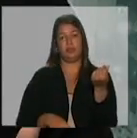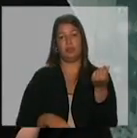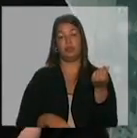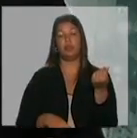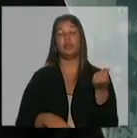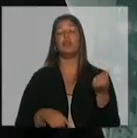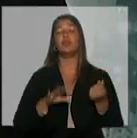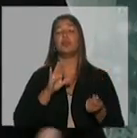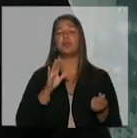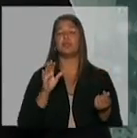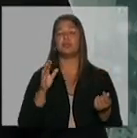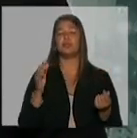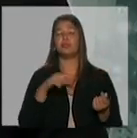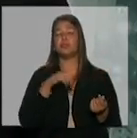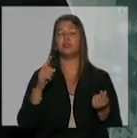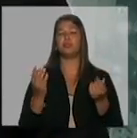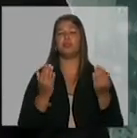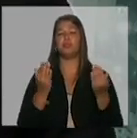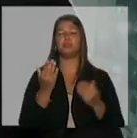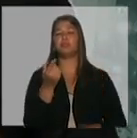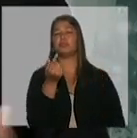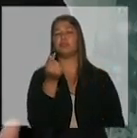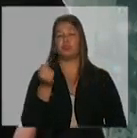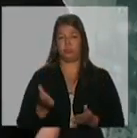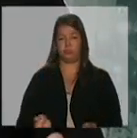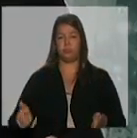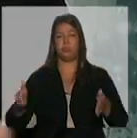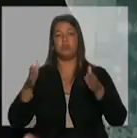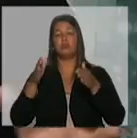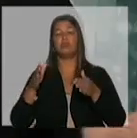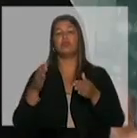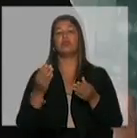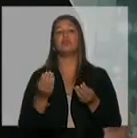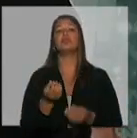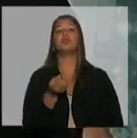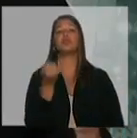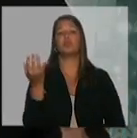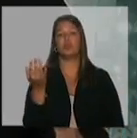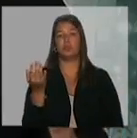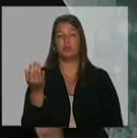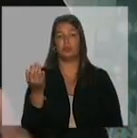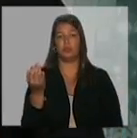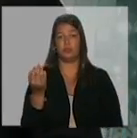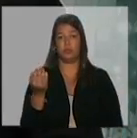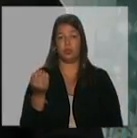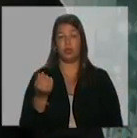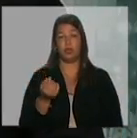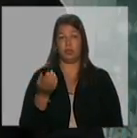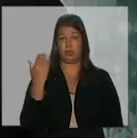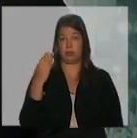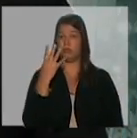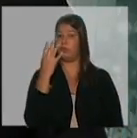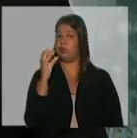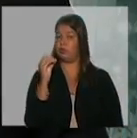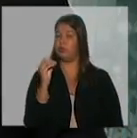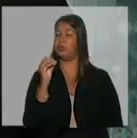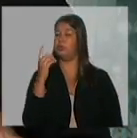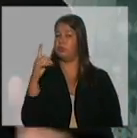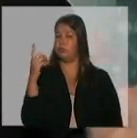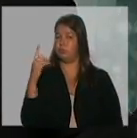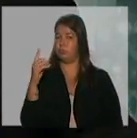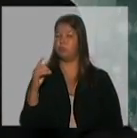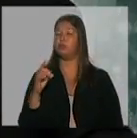volume quase que dobra. E como é que nós estamos vendo o preço do barril do petróleo que fechou em 2016 a $40 o barril? Estamos